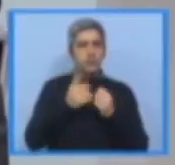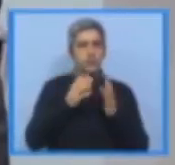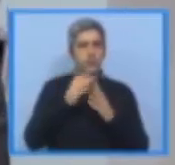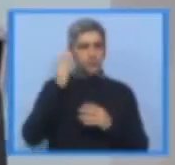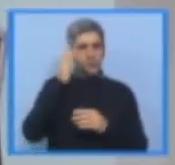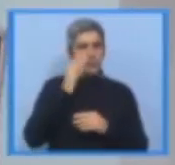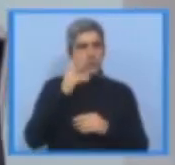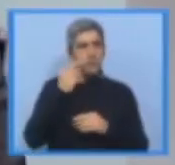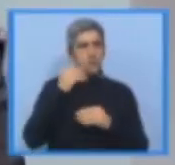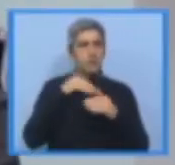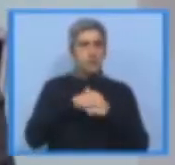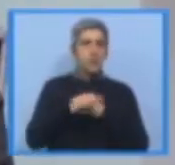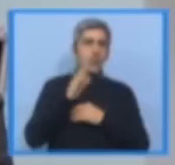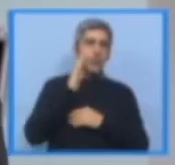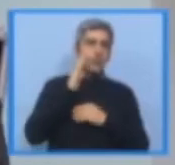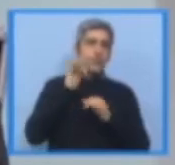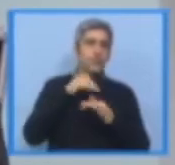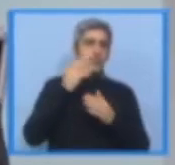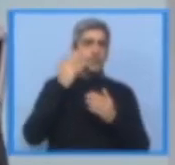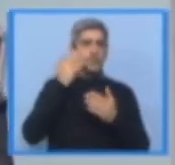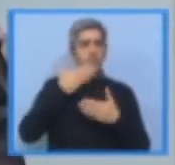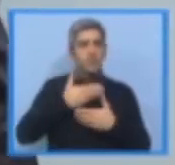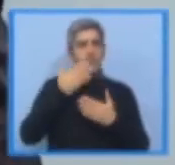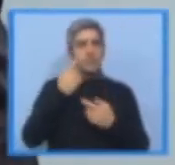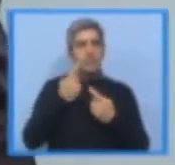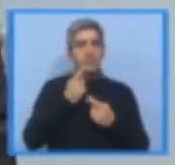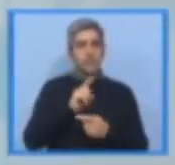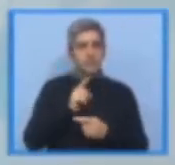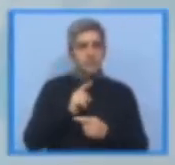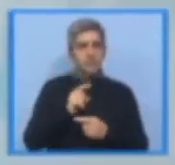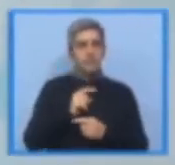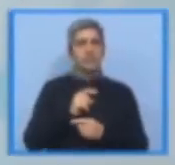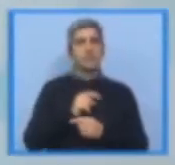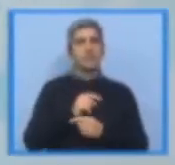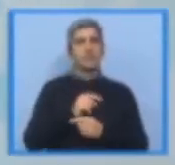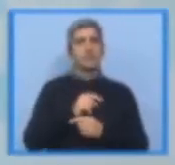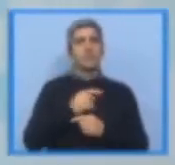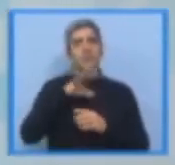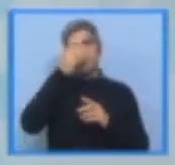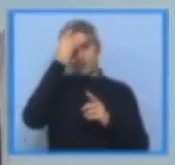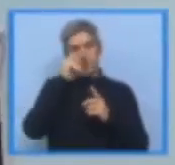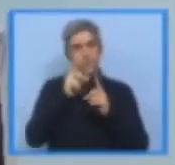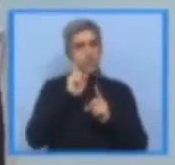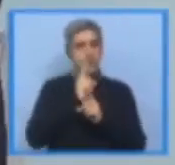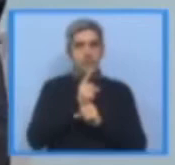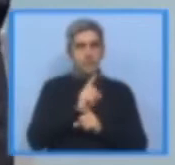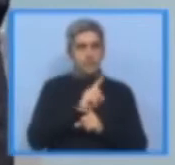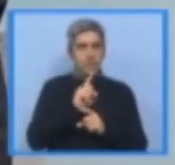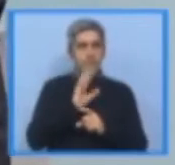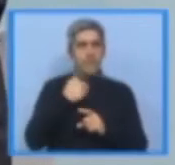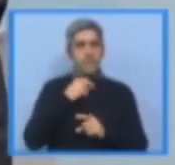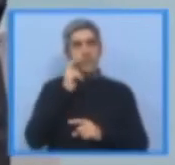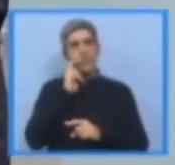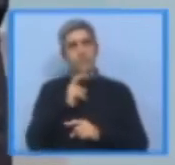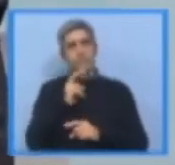santos, quando nos deitamos ao fim do dia e fazemos o balanço de vida, nem sempre assim acontece, mas as perspectivas não são as mesmas. E quando eu